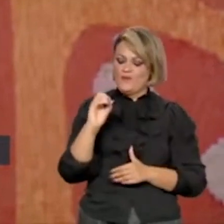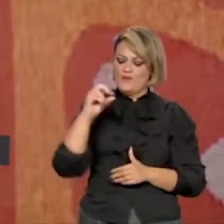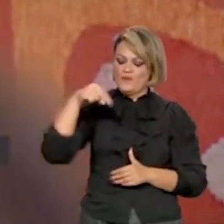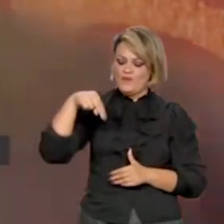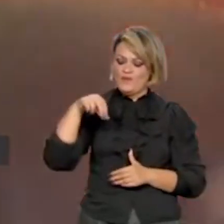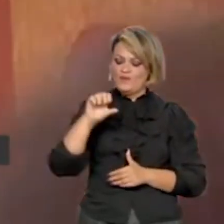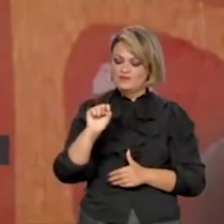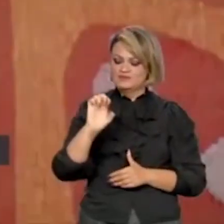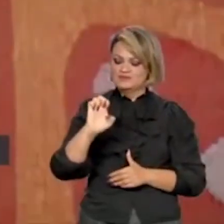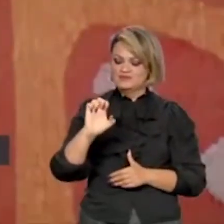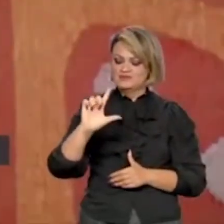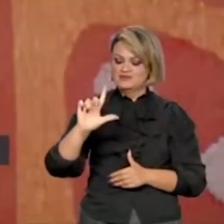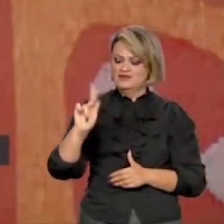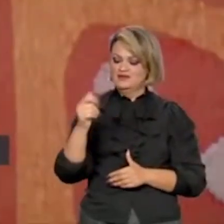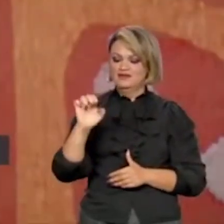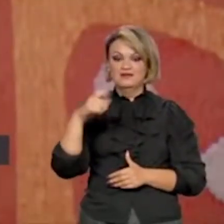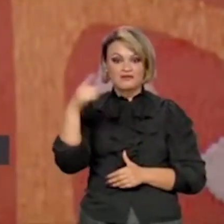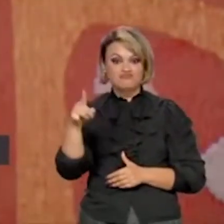voltou